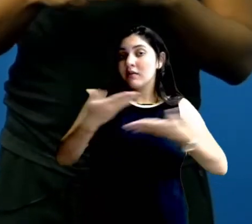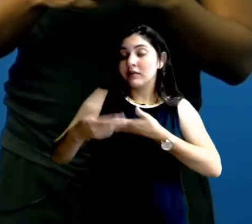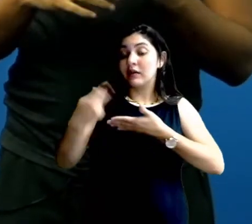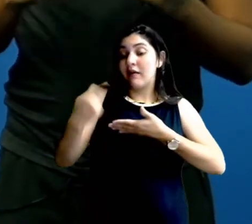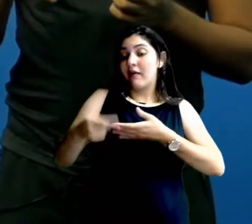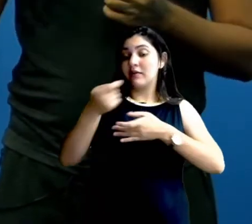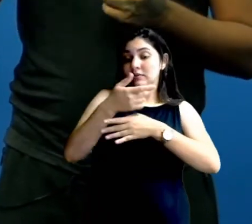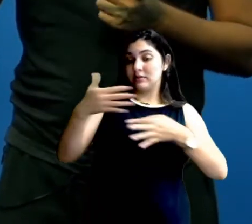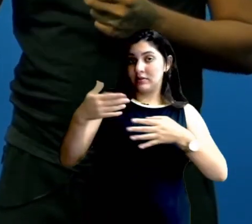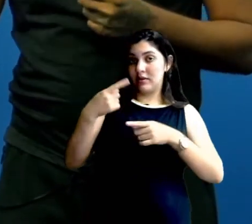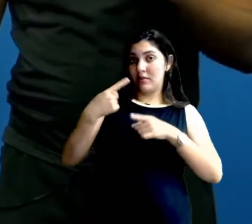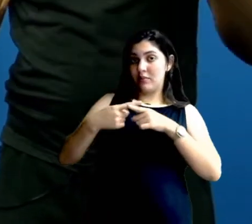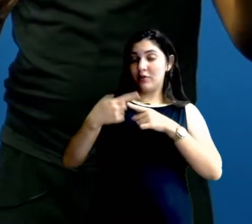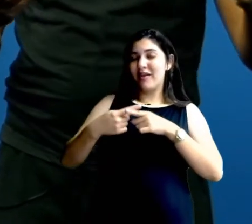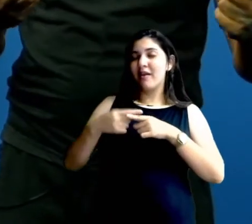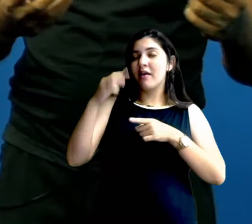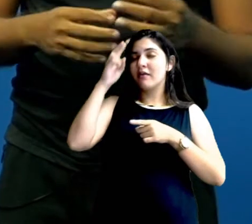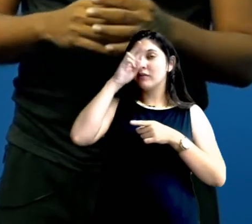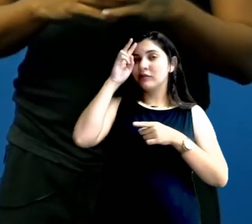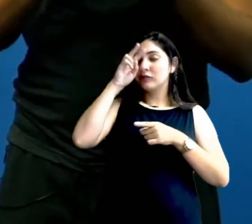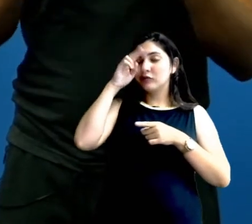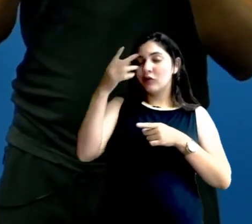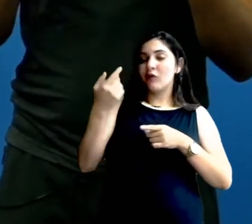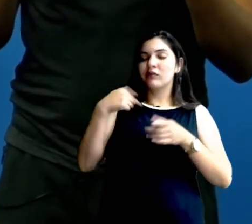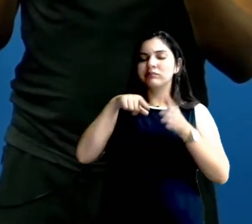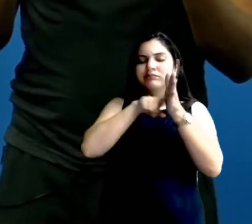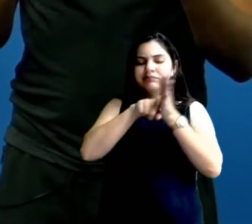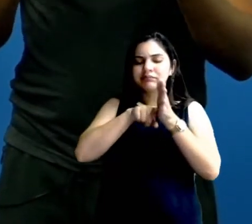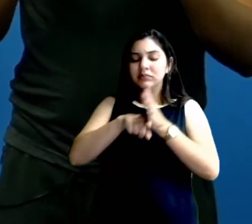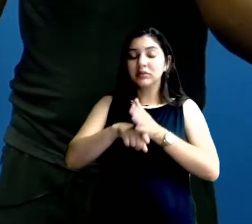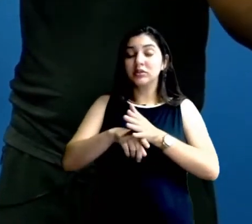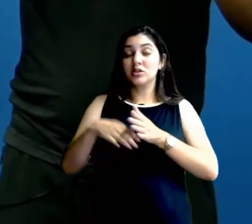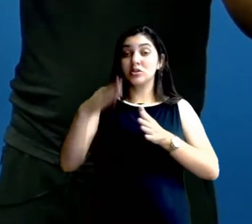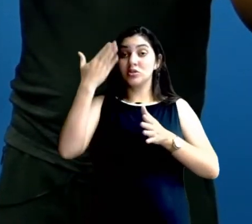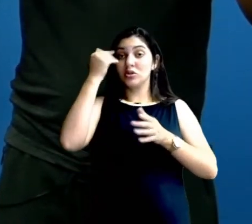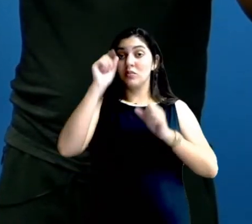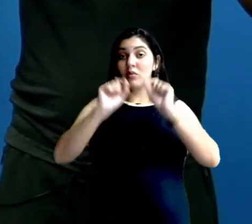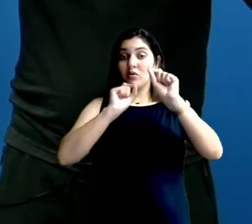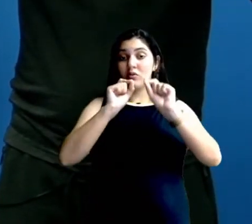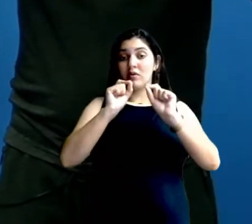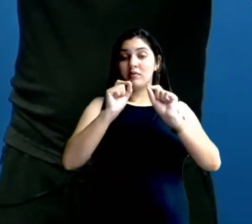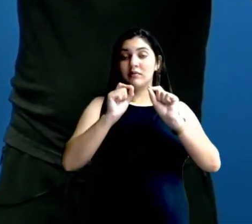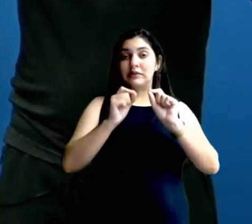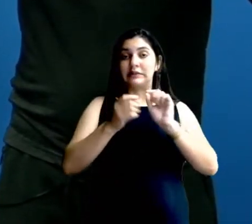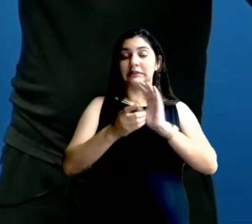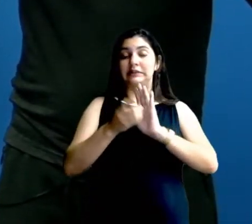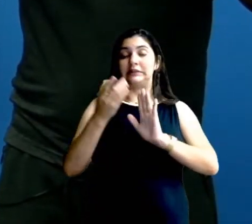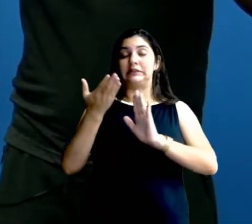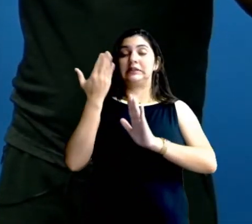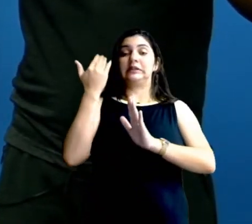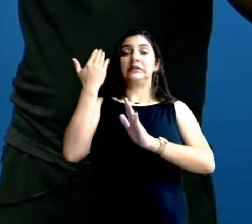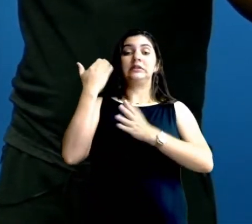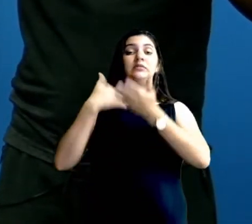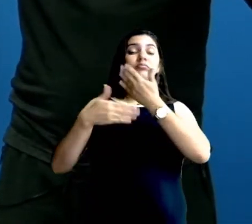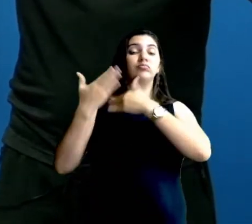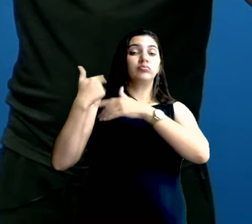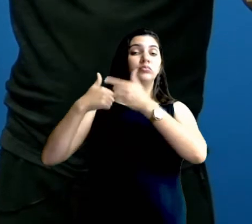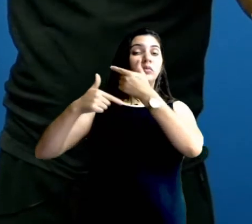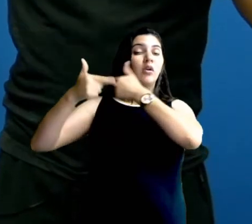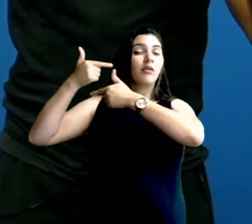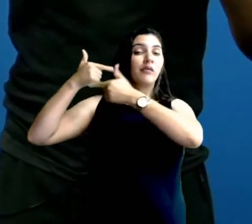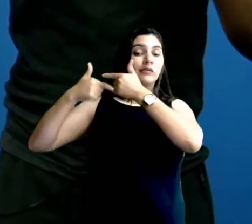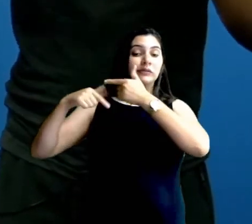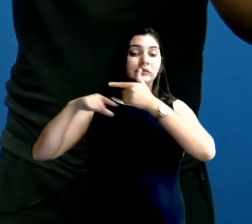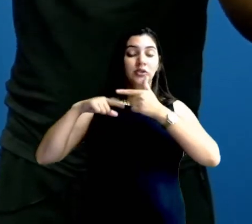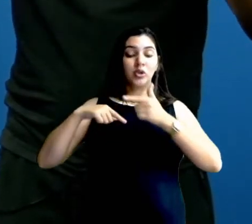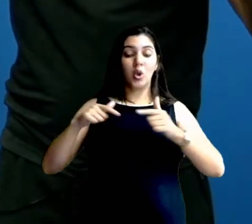Essa cidade é porque os historiadores arqueólogos ele descobriram né antigos antigo is é